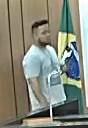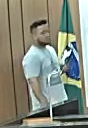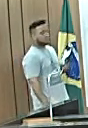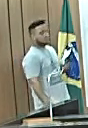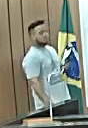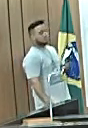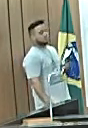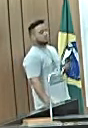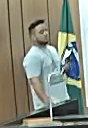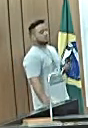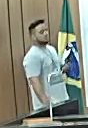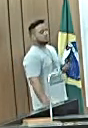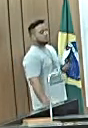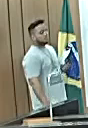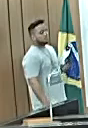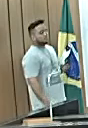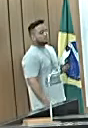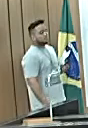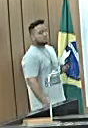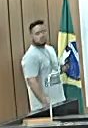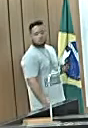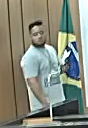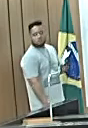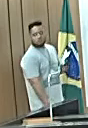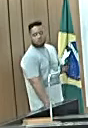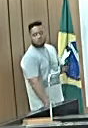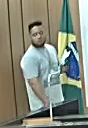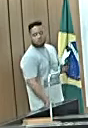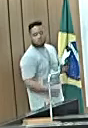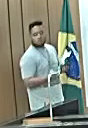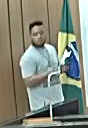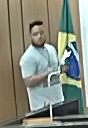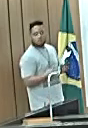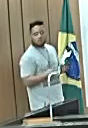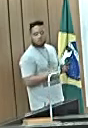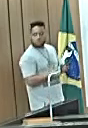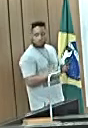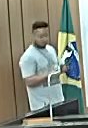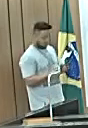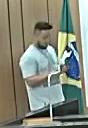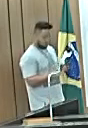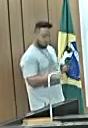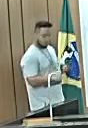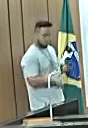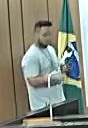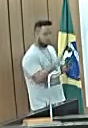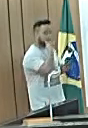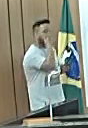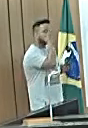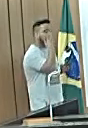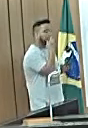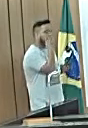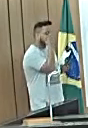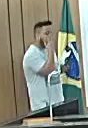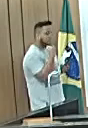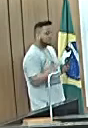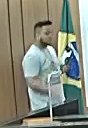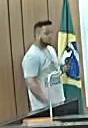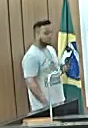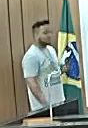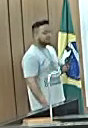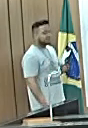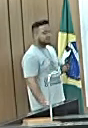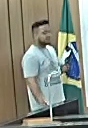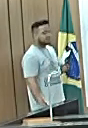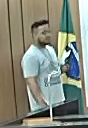gosto de fazer isso até porque eu sou muito contundente para cobrar todos que me conhece sabe disso eu sou como um dente uma cobra mas